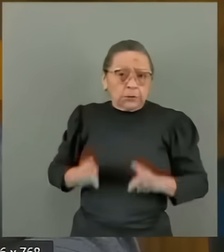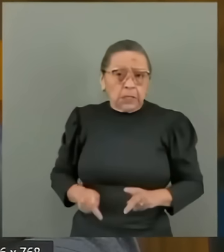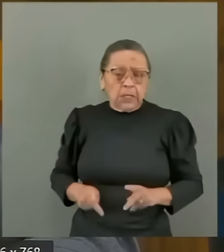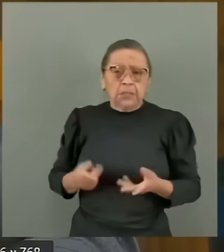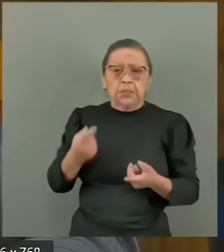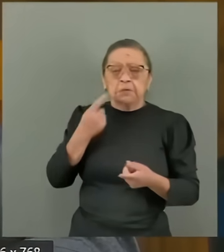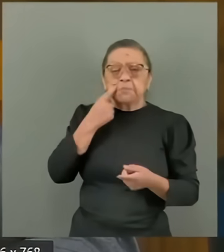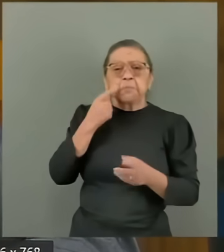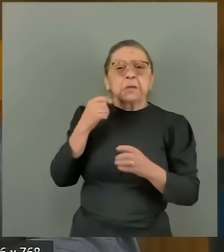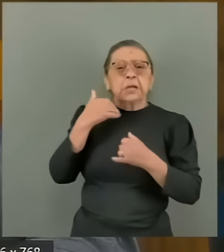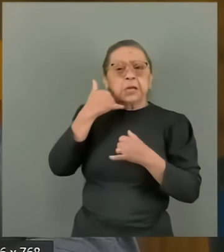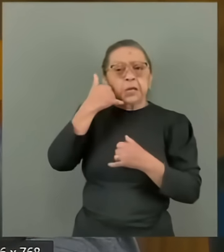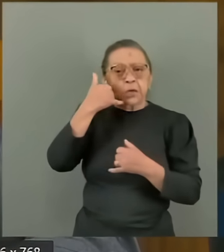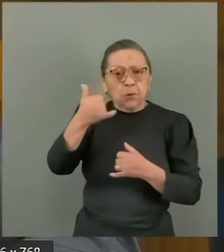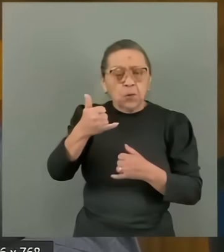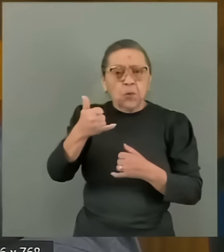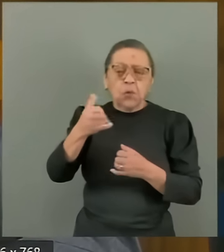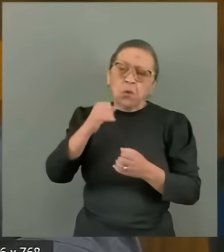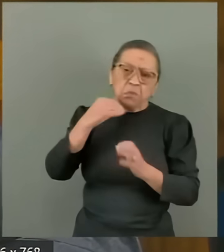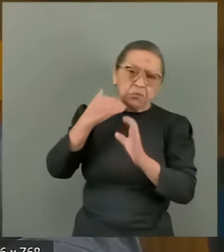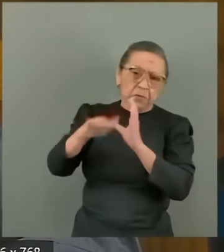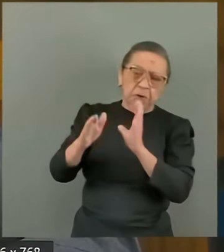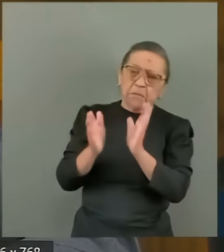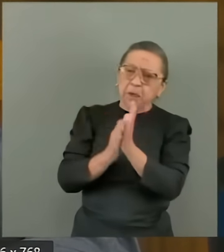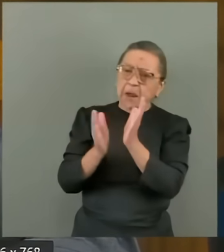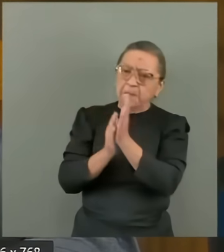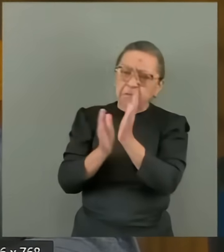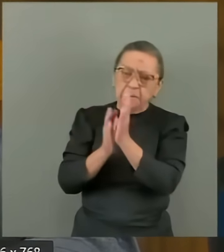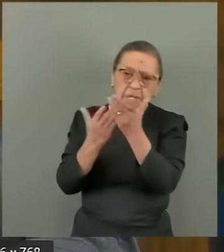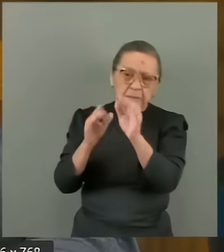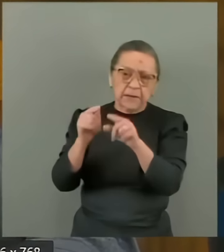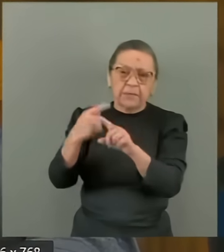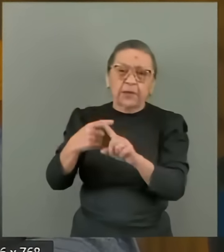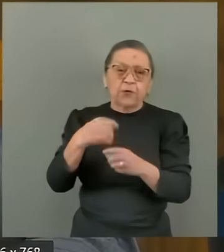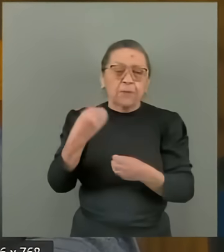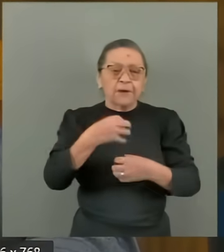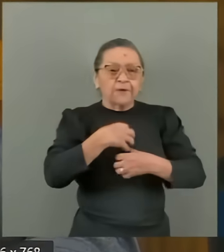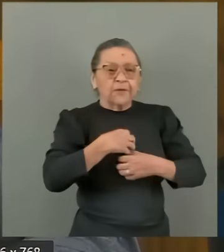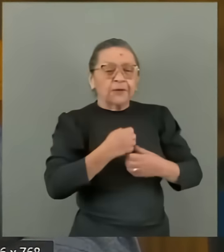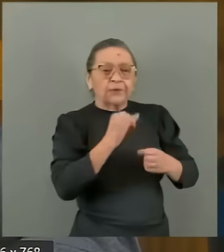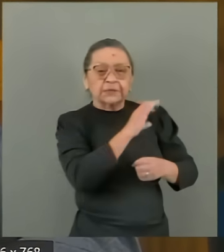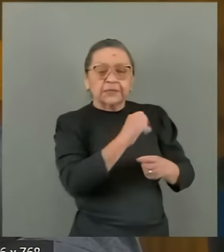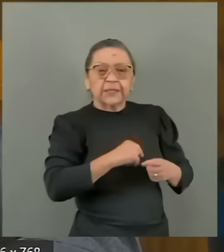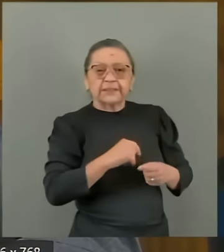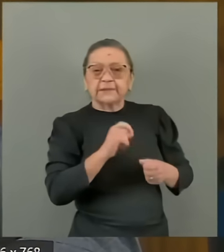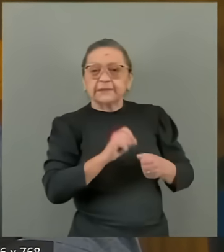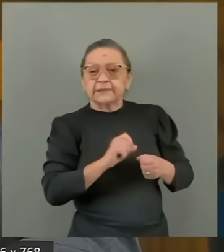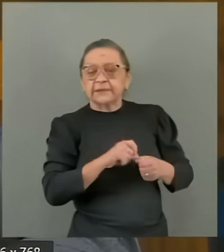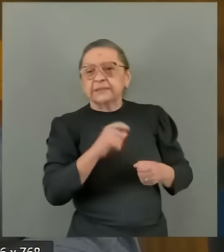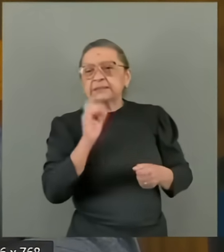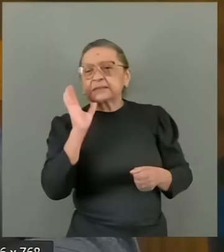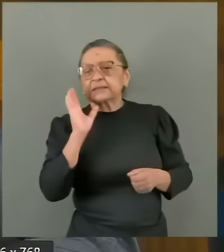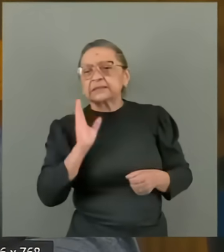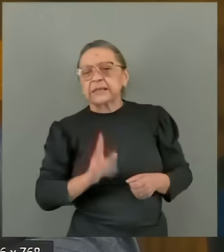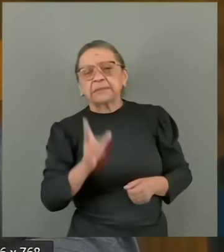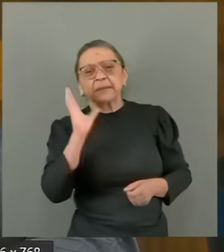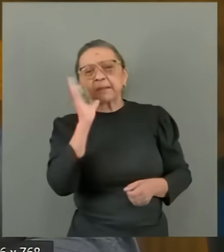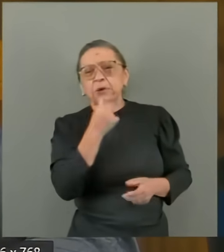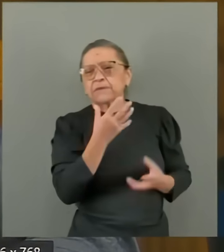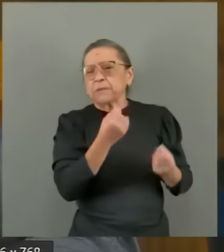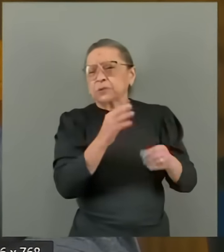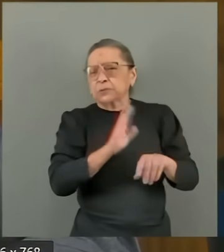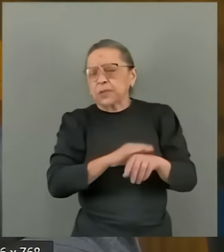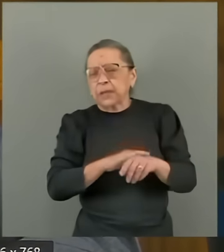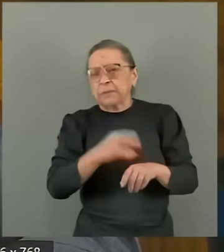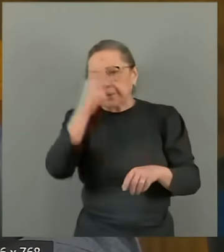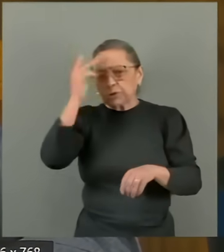o INSS tratou uma ação que ela tinha e que sempre demorava muito tempo, 15 dias ou 20 dias, a pessoa que tinha um câncer,